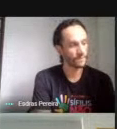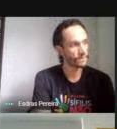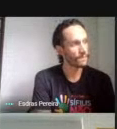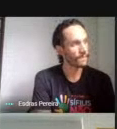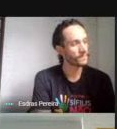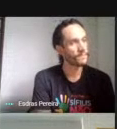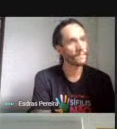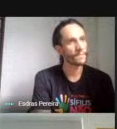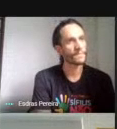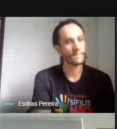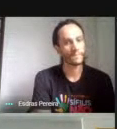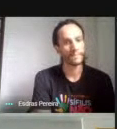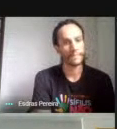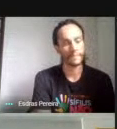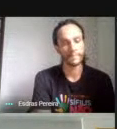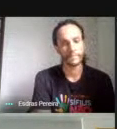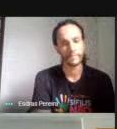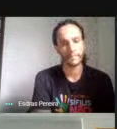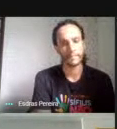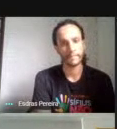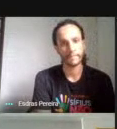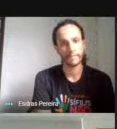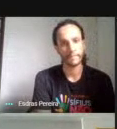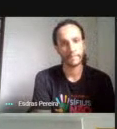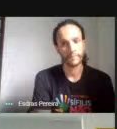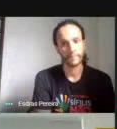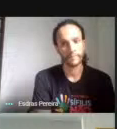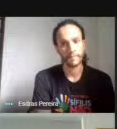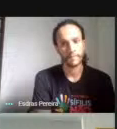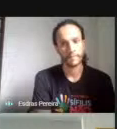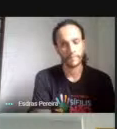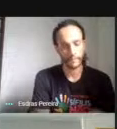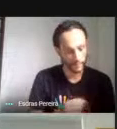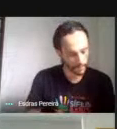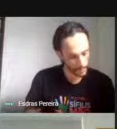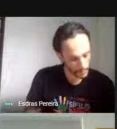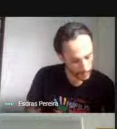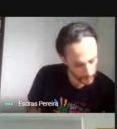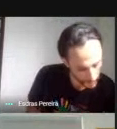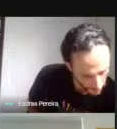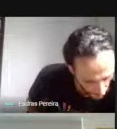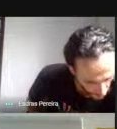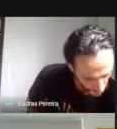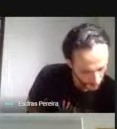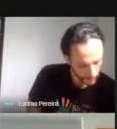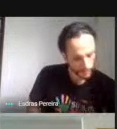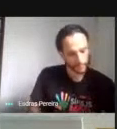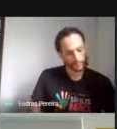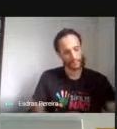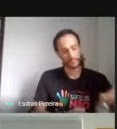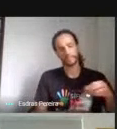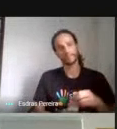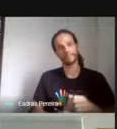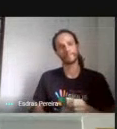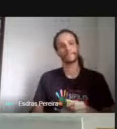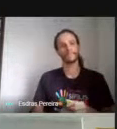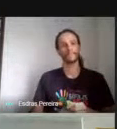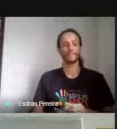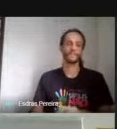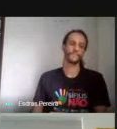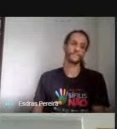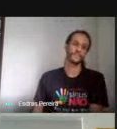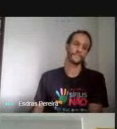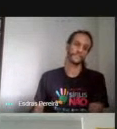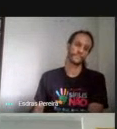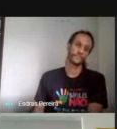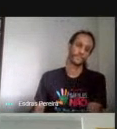pelo caráter de latência predominantemente numa sífilis, as pessoas não buscam atendimento. As mulheres